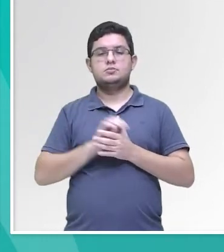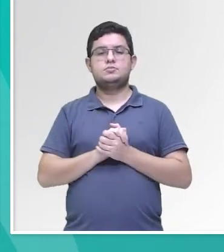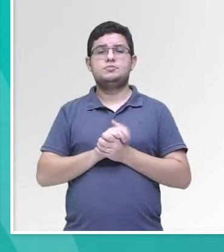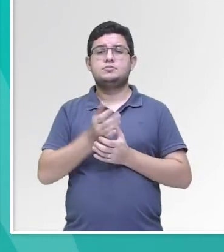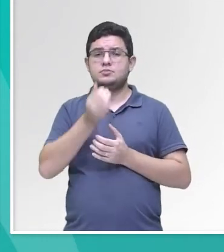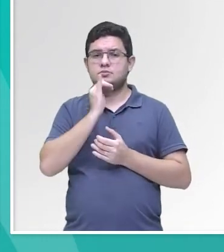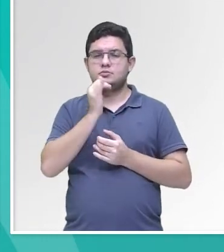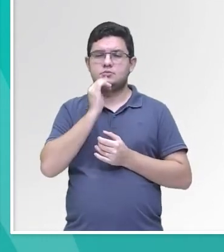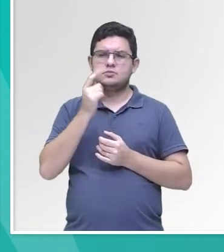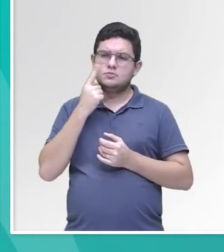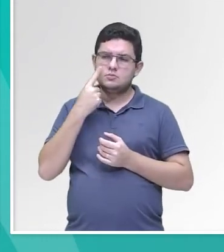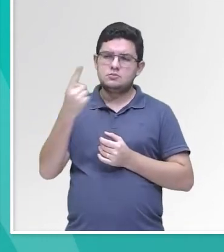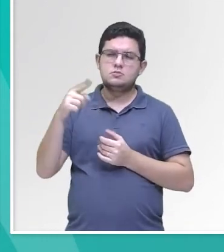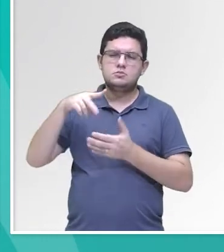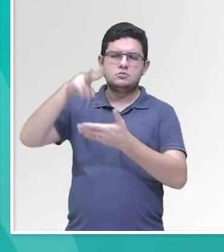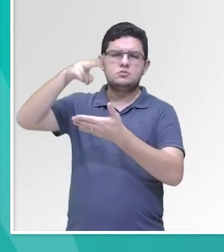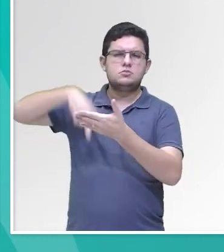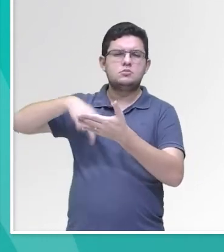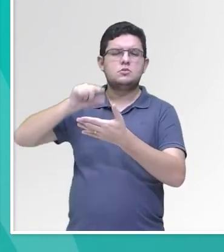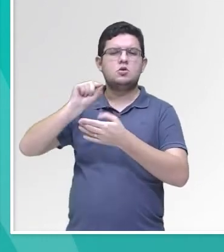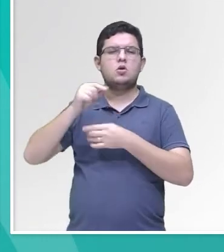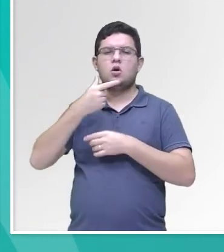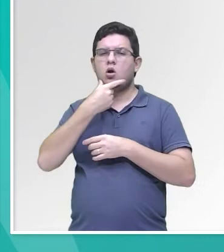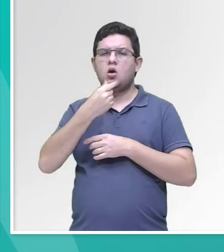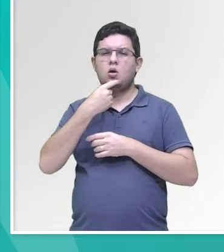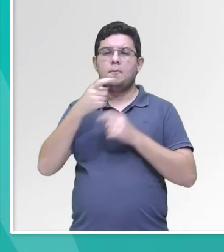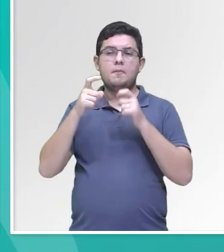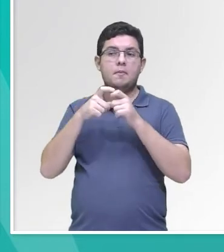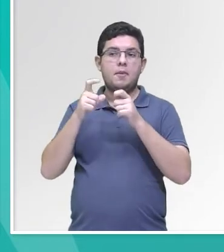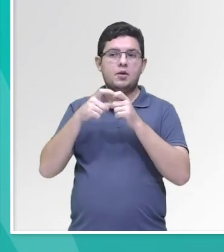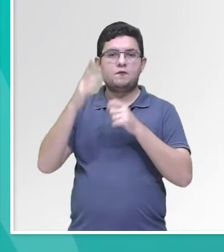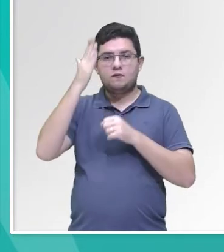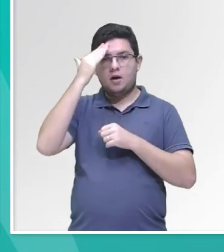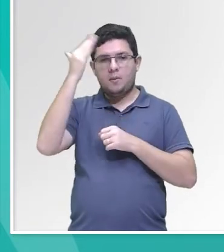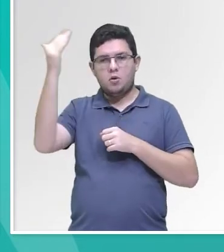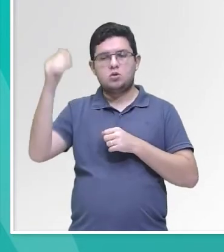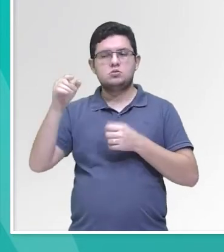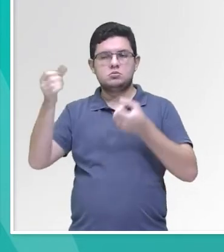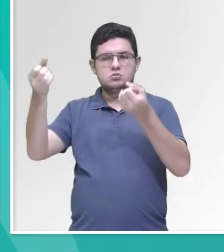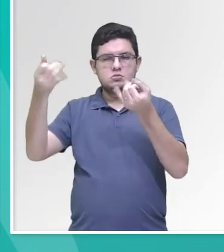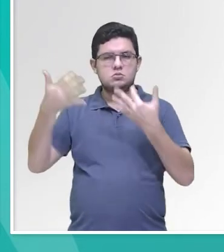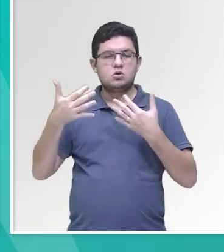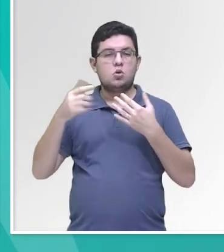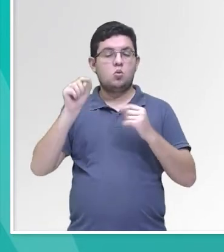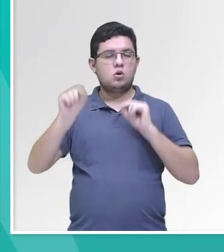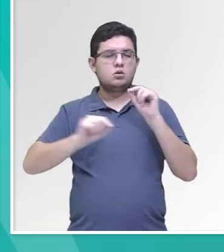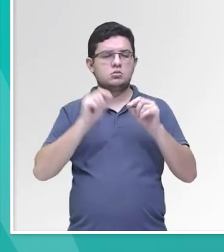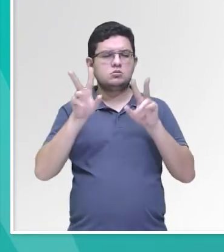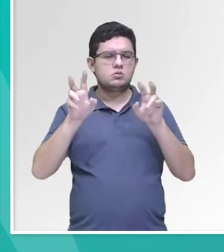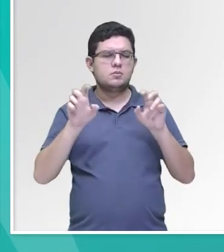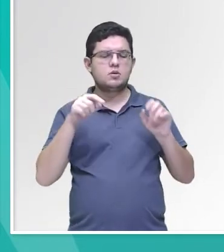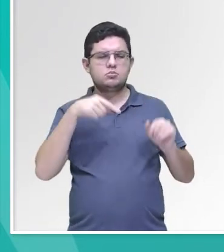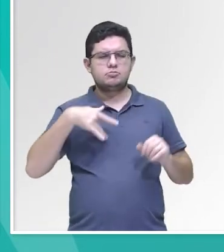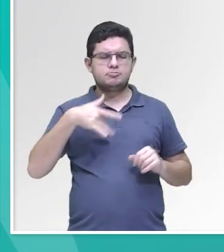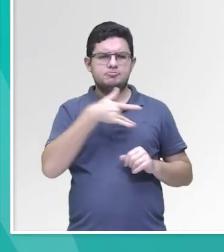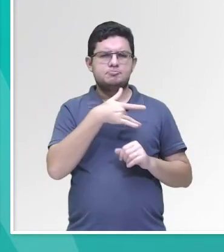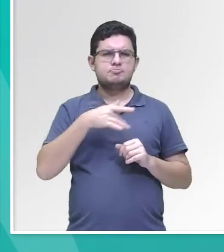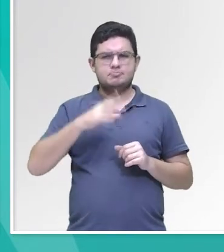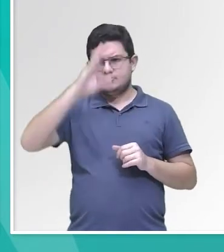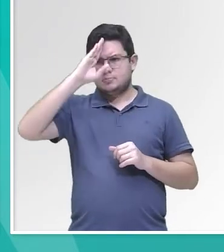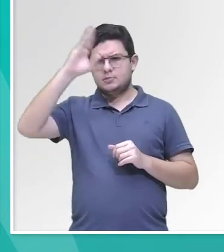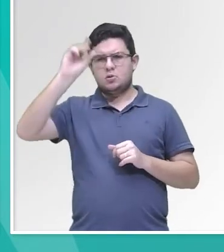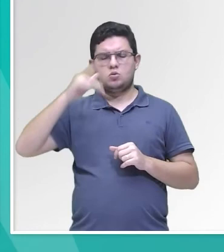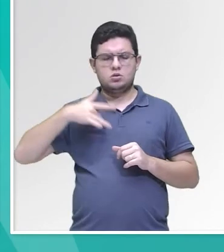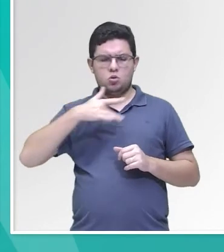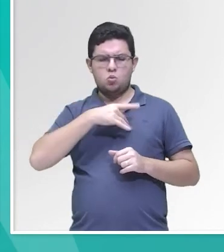que um médico famoso falou. E o meu tema tem a ver com saúde. Ora, quem é uma autoridade sobre a saúde? Um